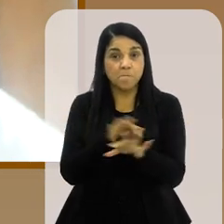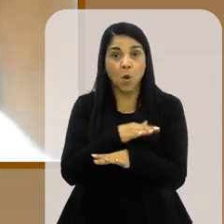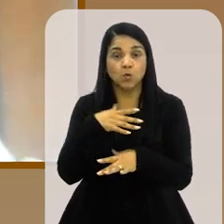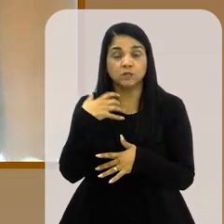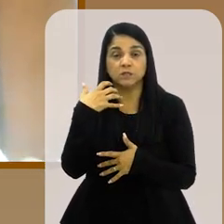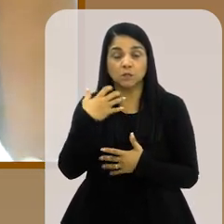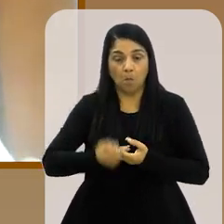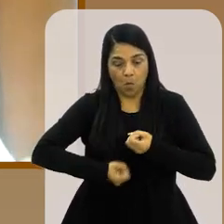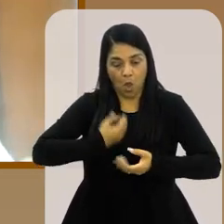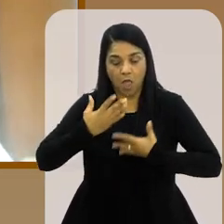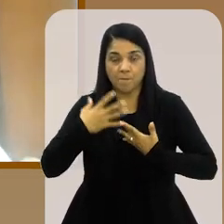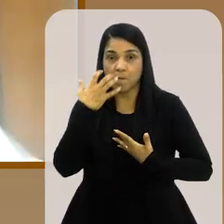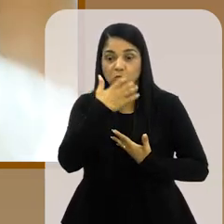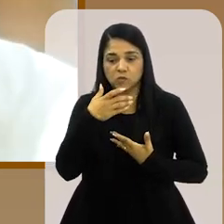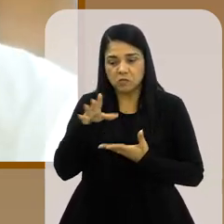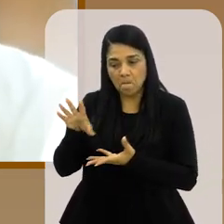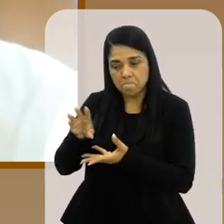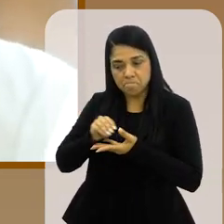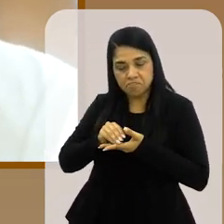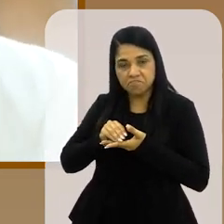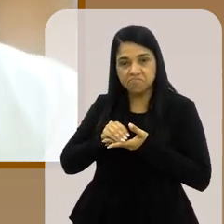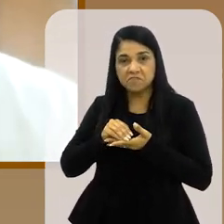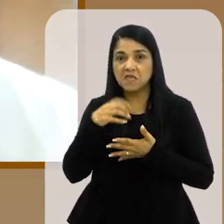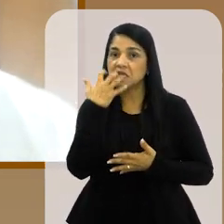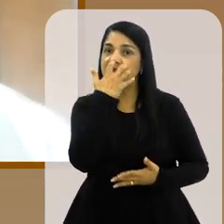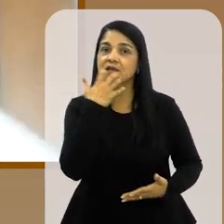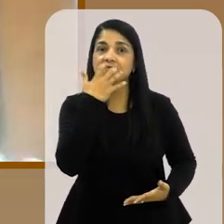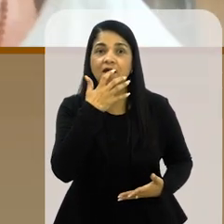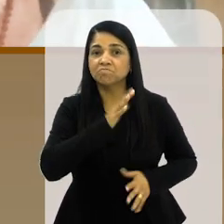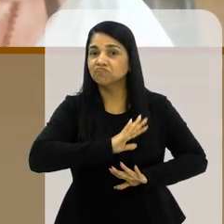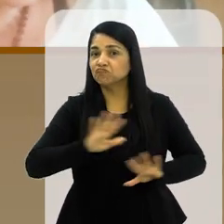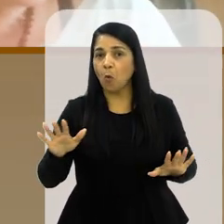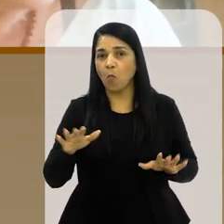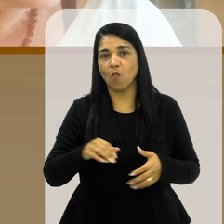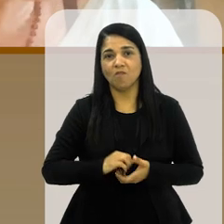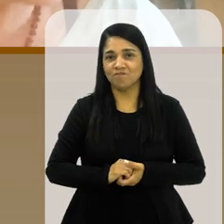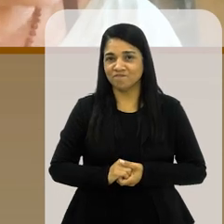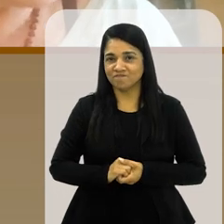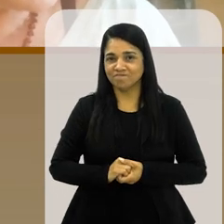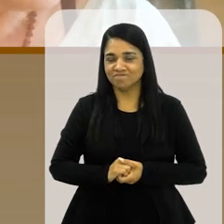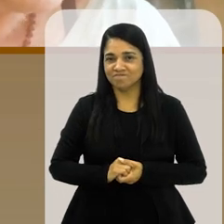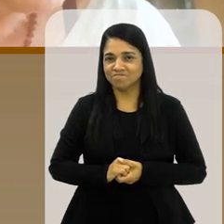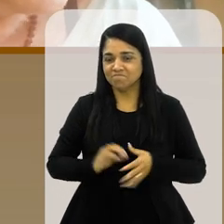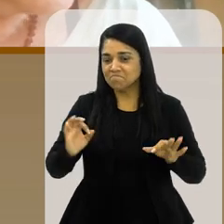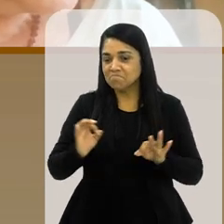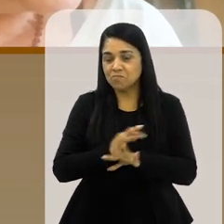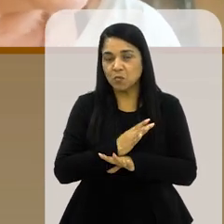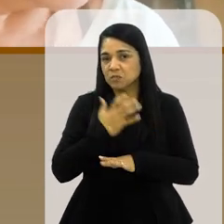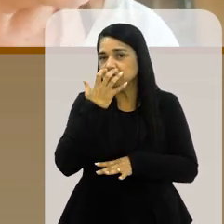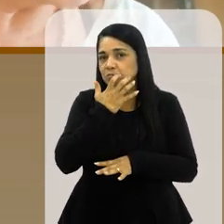É só a gente pegar lá e pegar e apanhar a música. Já está pronta.